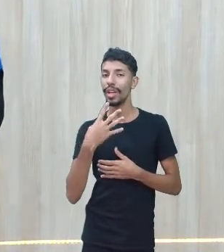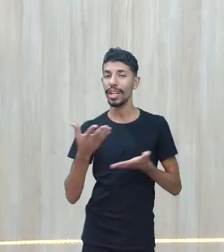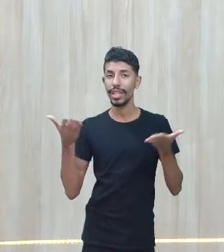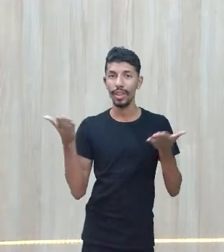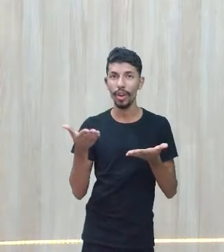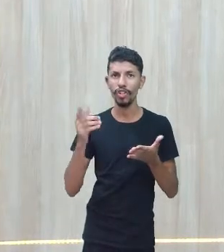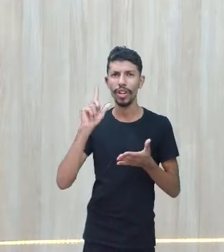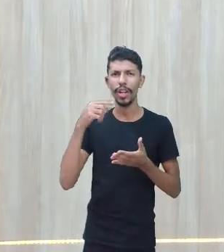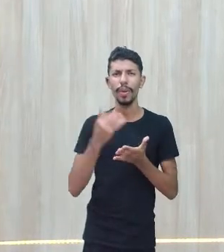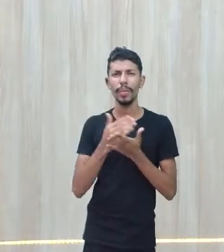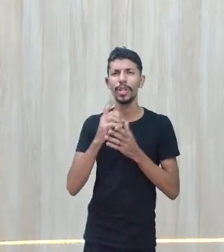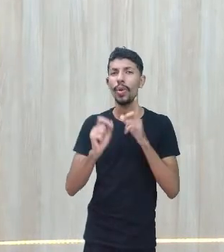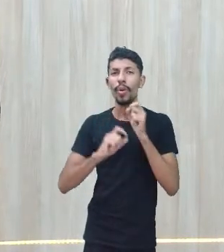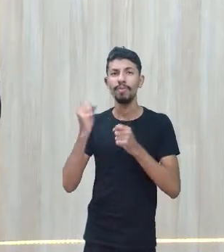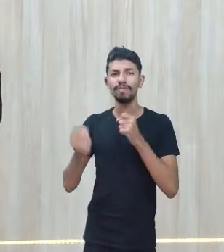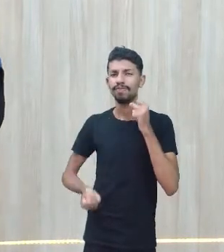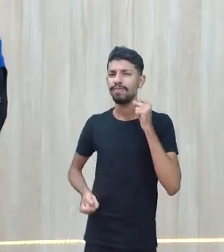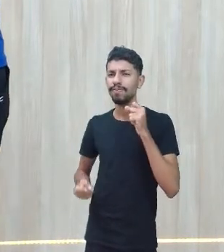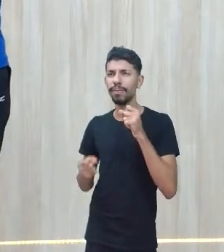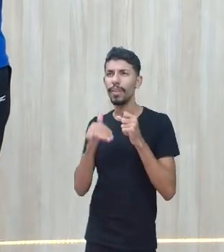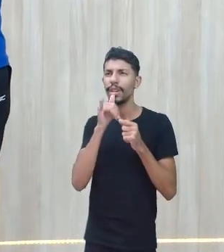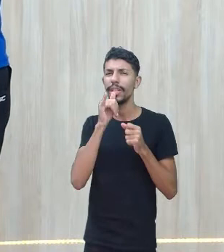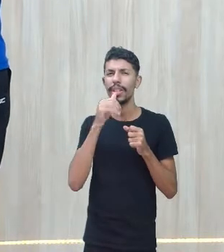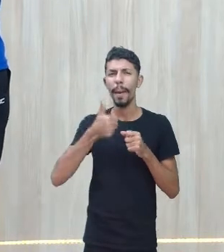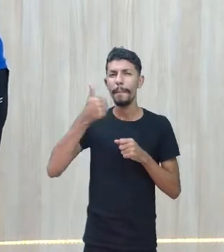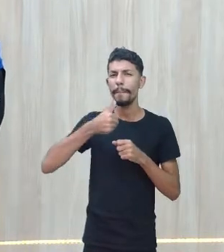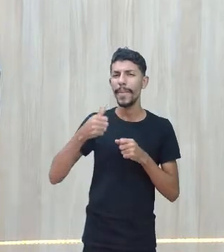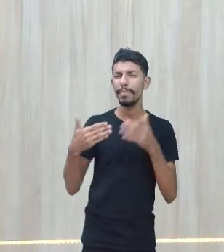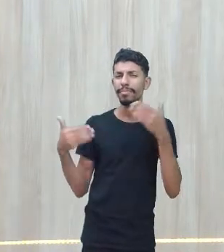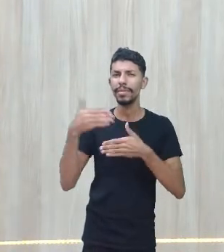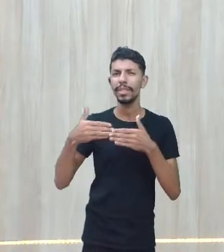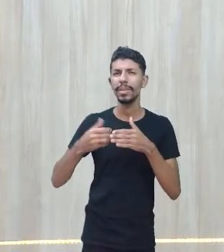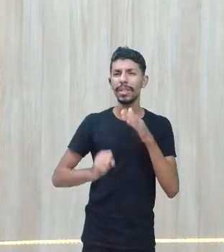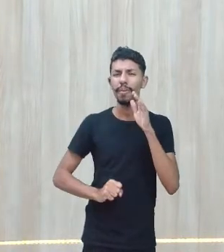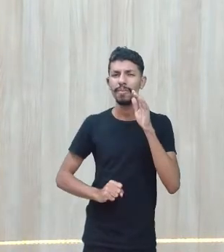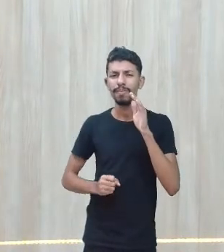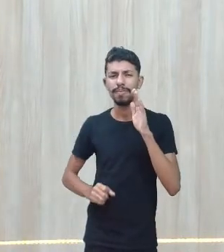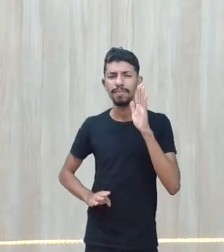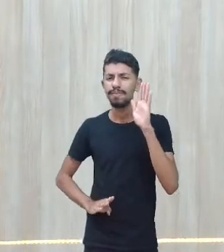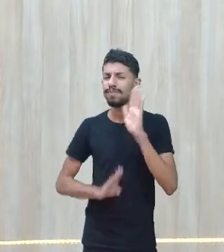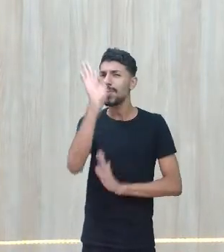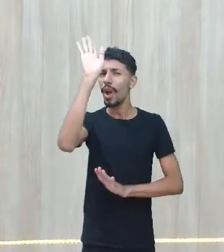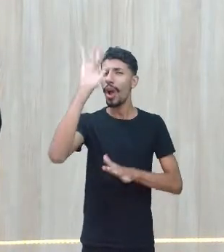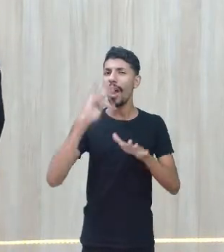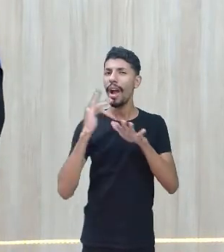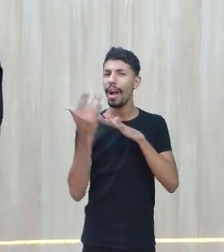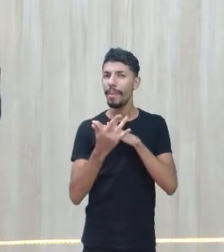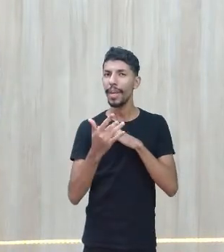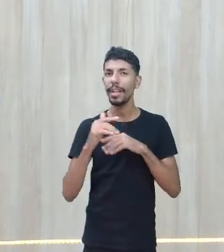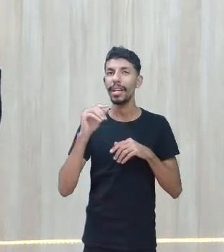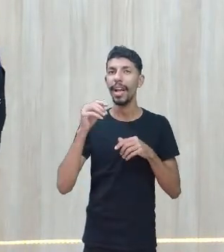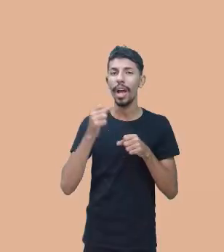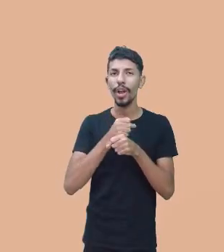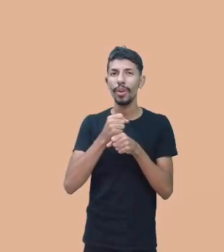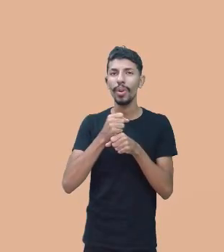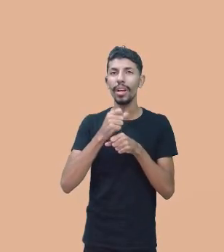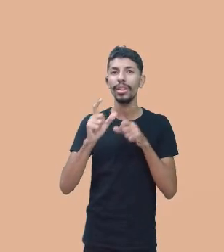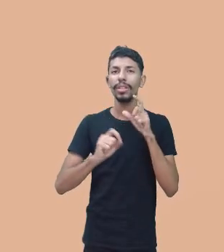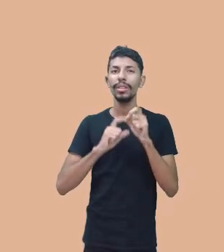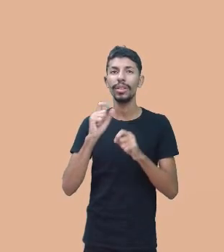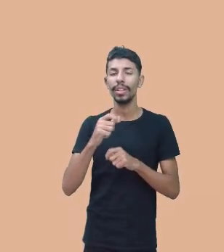explodiu assim, a primeira participação dele na mídia foi em 2011,